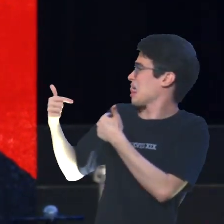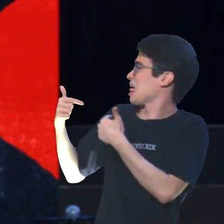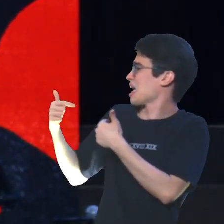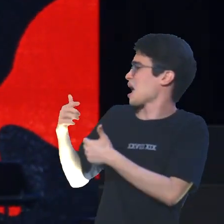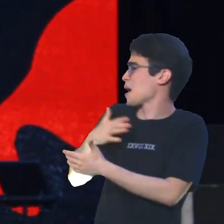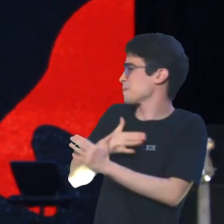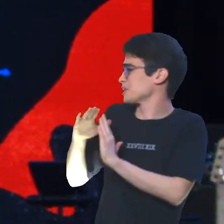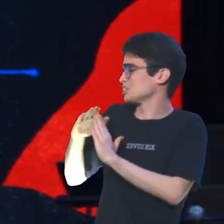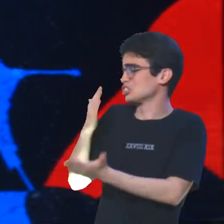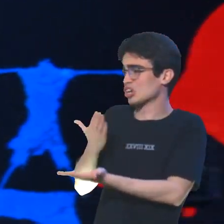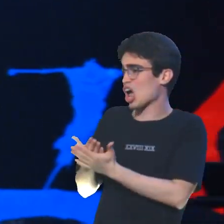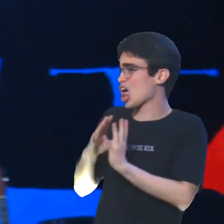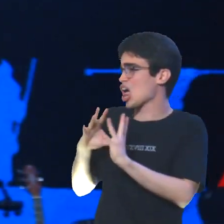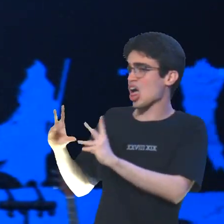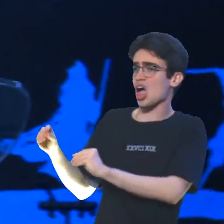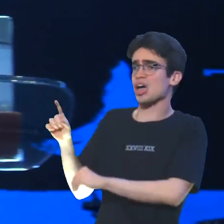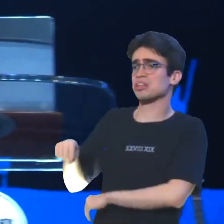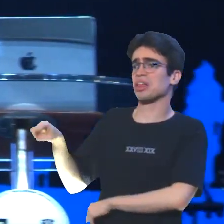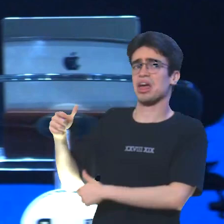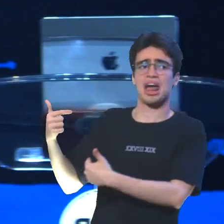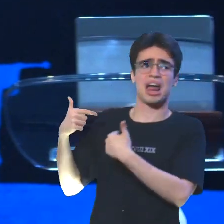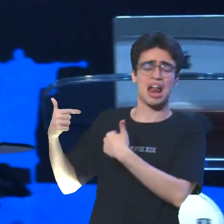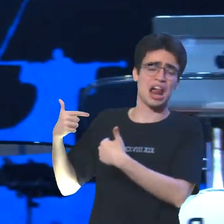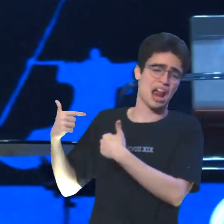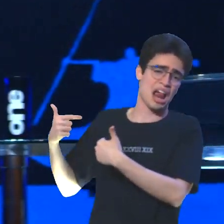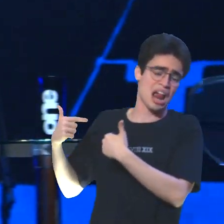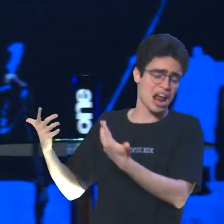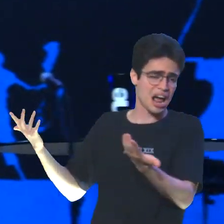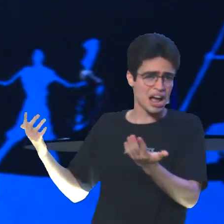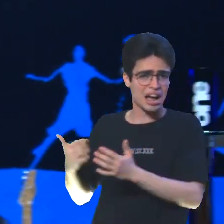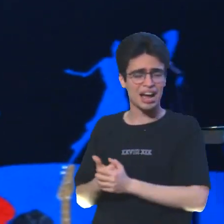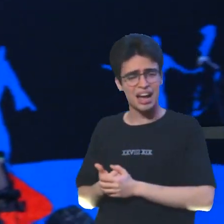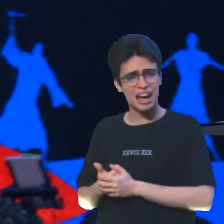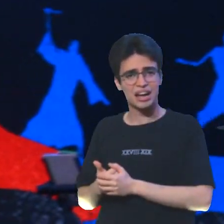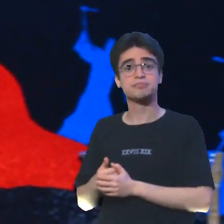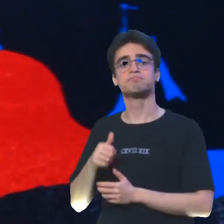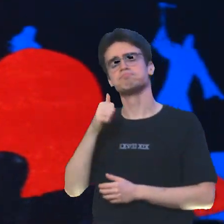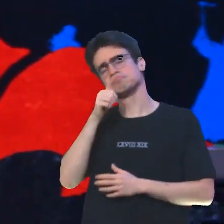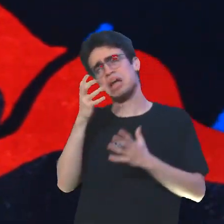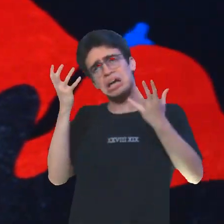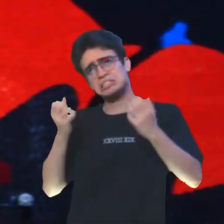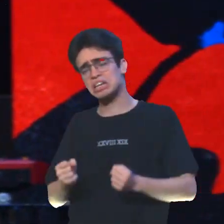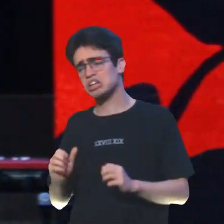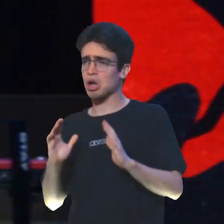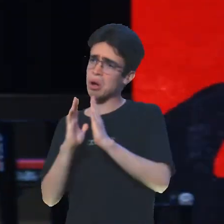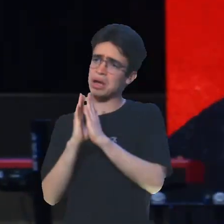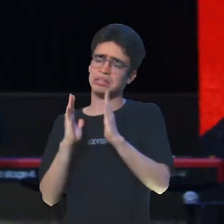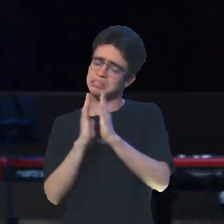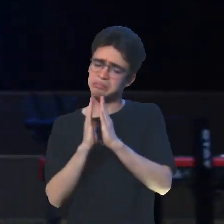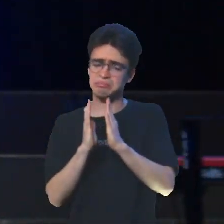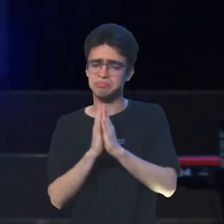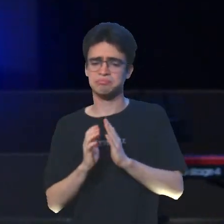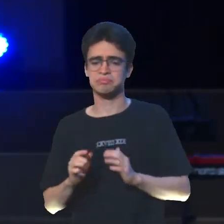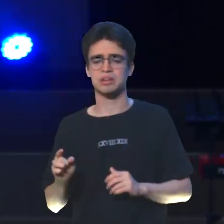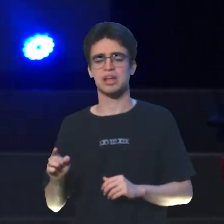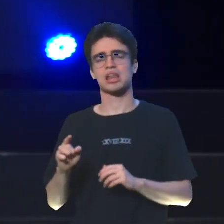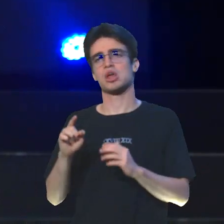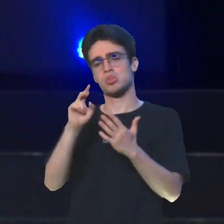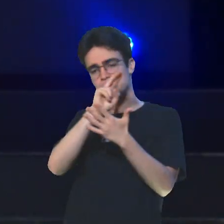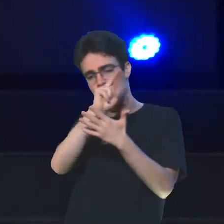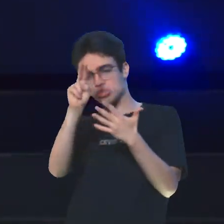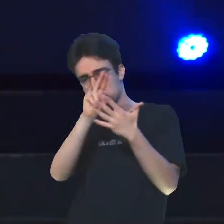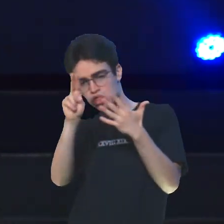escola inteira por causa dessas pessoas. E ela começou a orar, ela pegou ali, nomeou